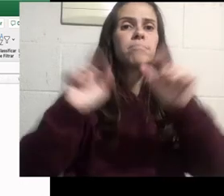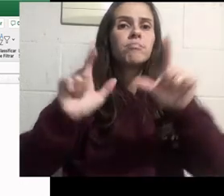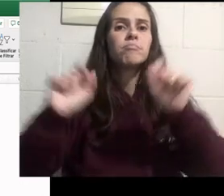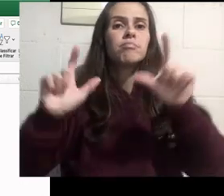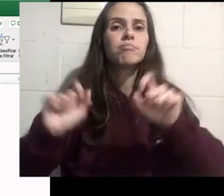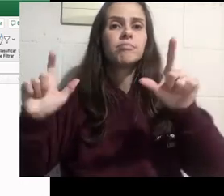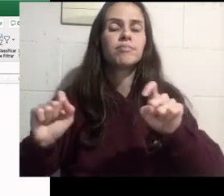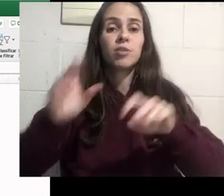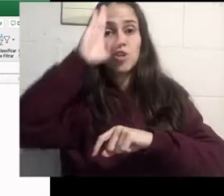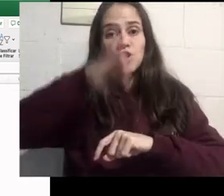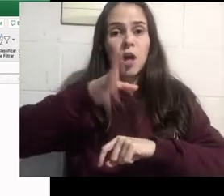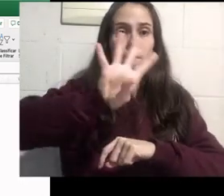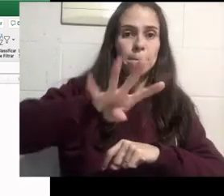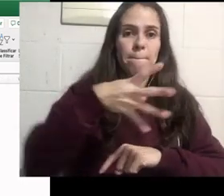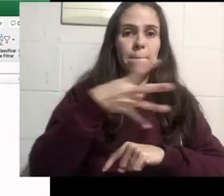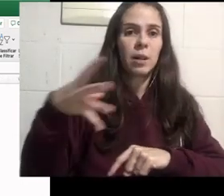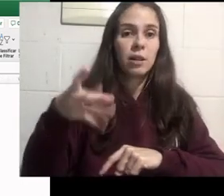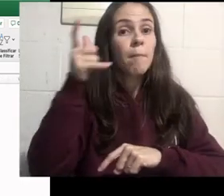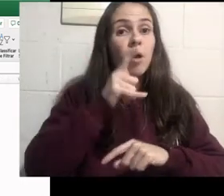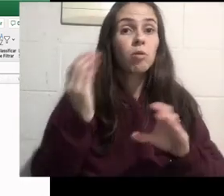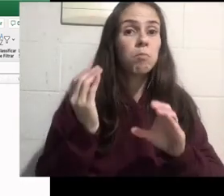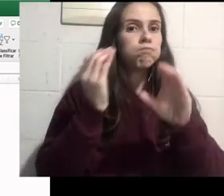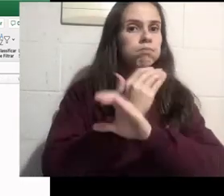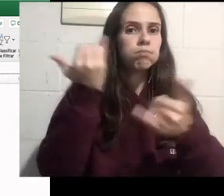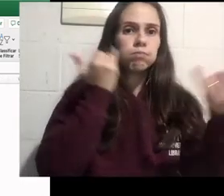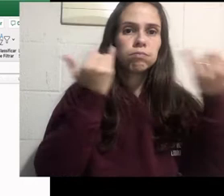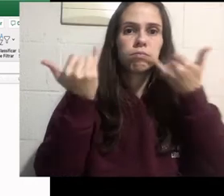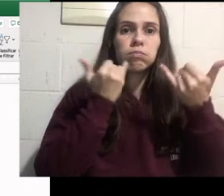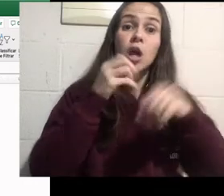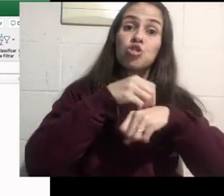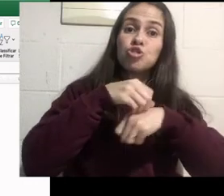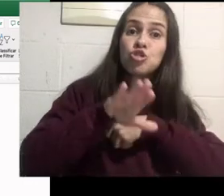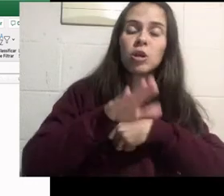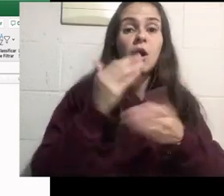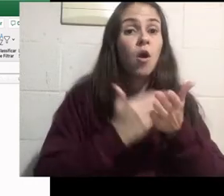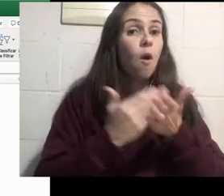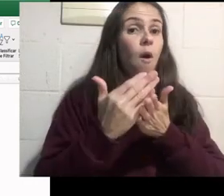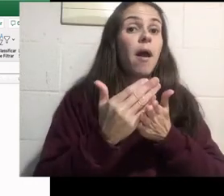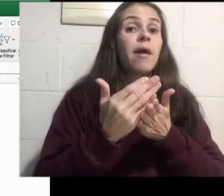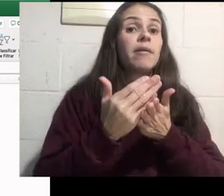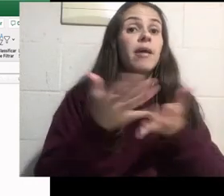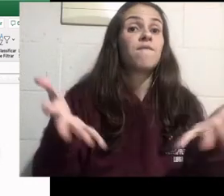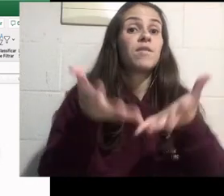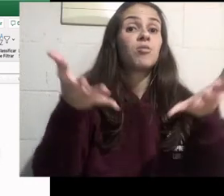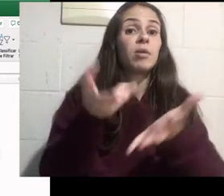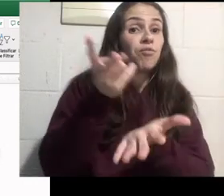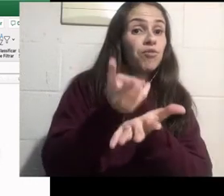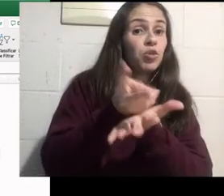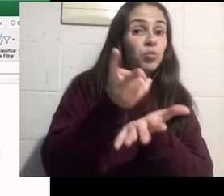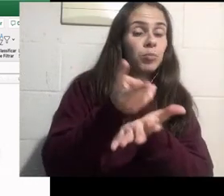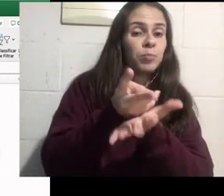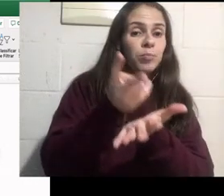automaticamente direcionado para as planilhas onde vamos preencher as informações. Então, a gente sugere que vocês iniciem com investimento fixo, porque esse